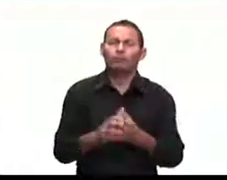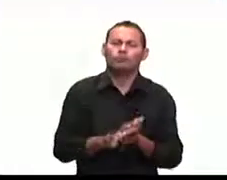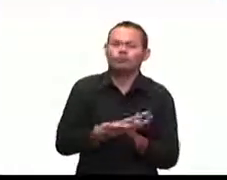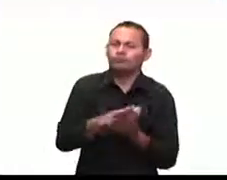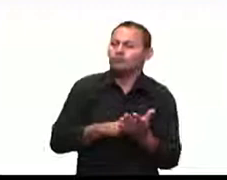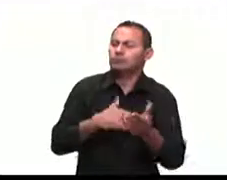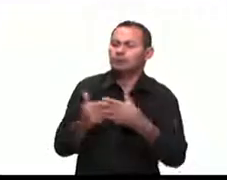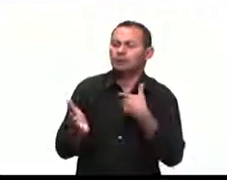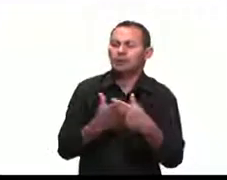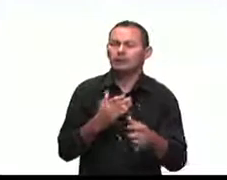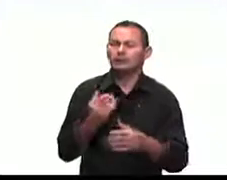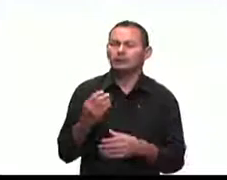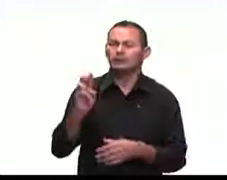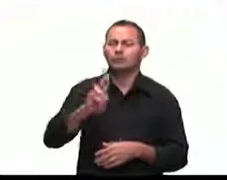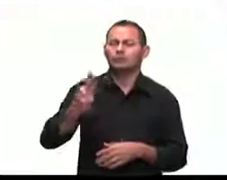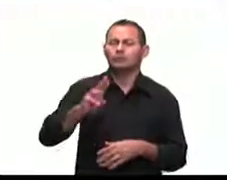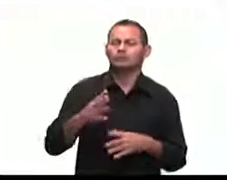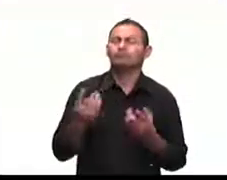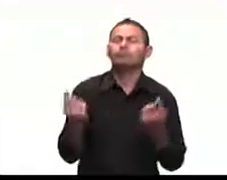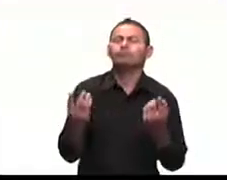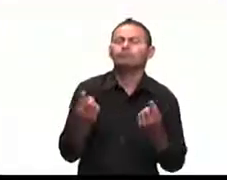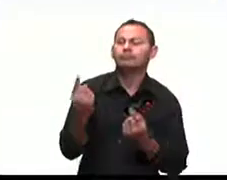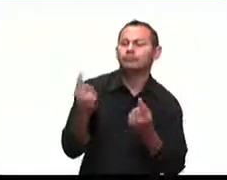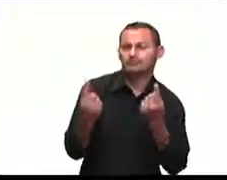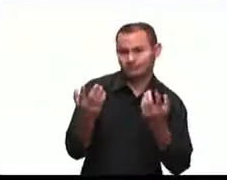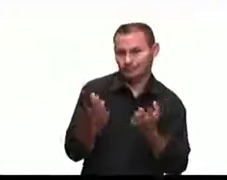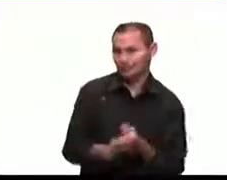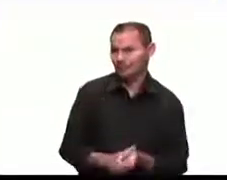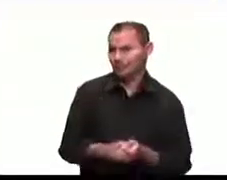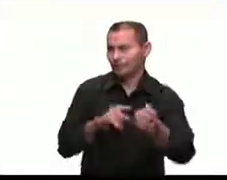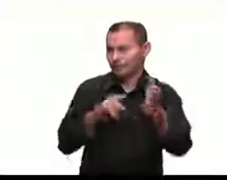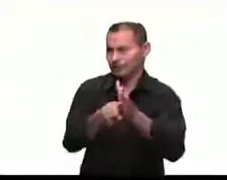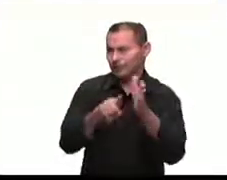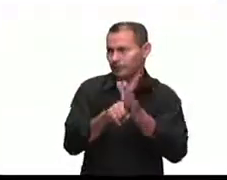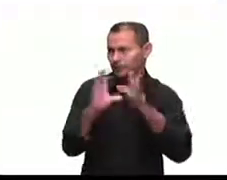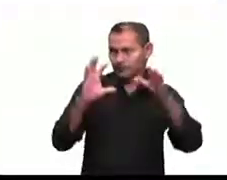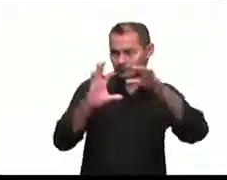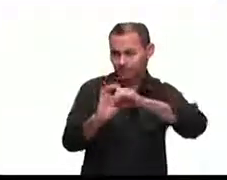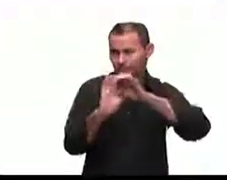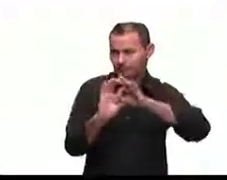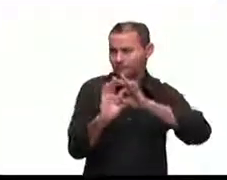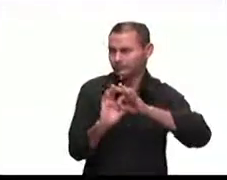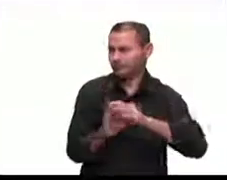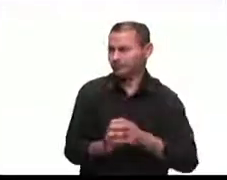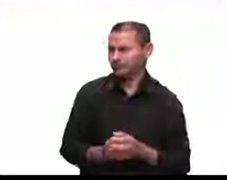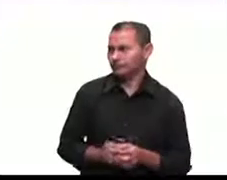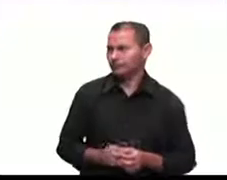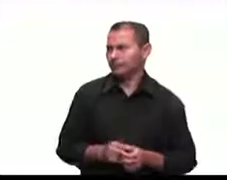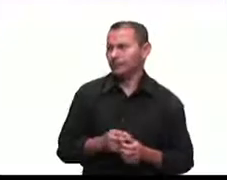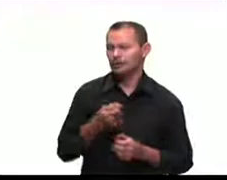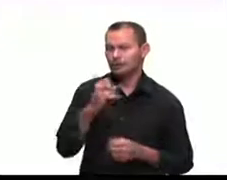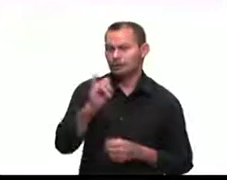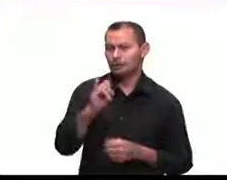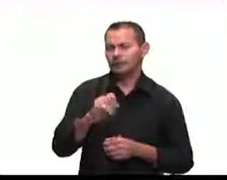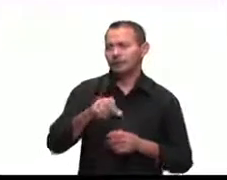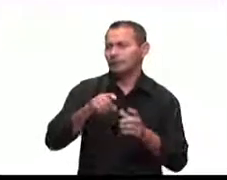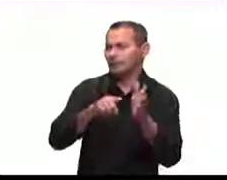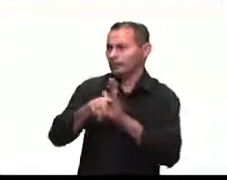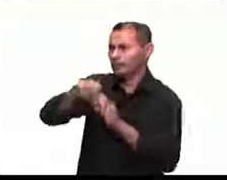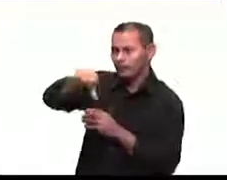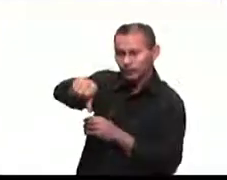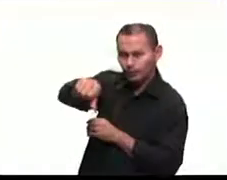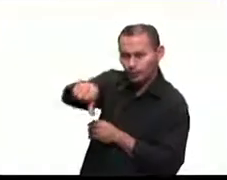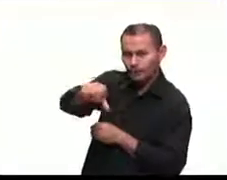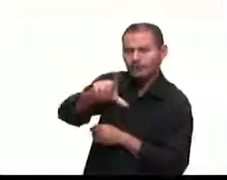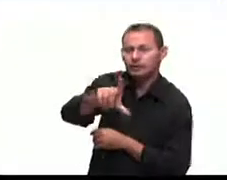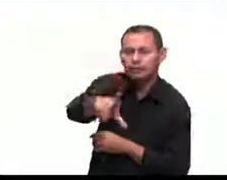sem utilidade? E aí uma pergunta encadeada, se na questão 9 você